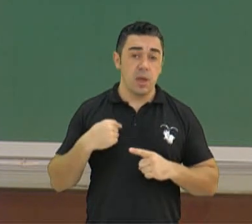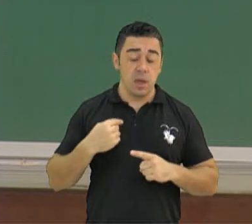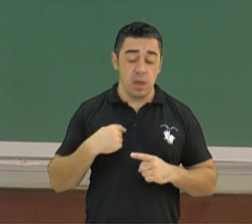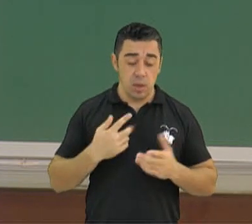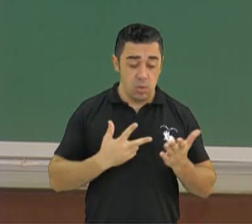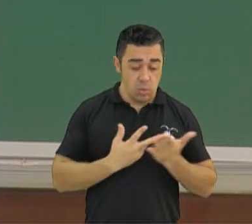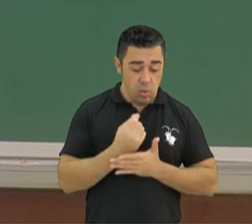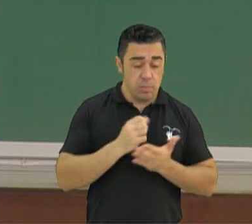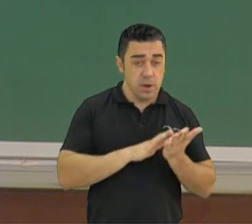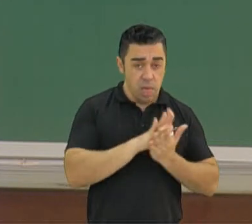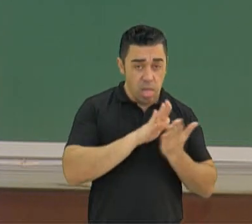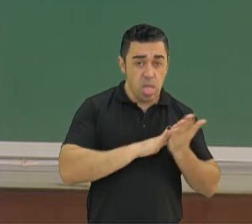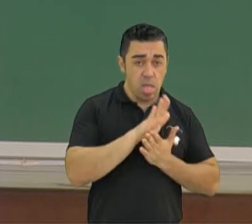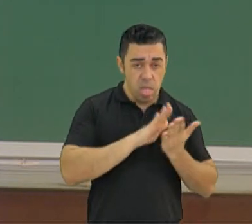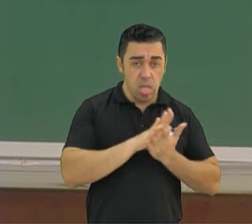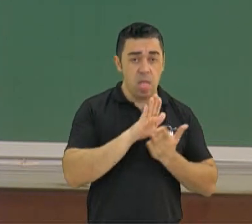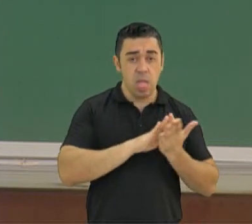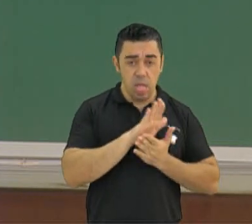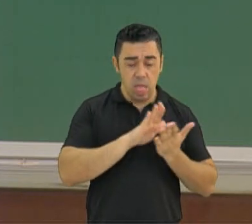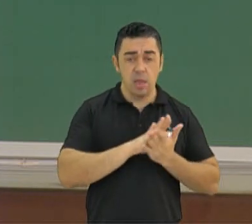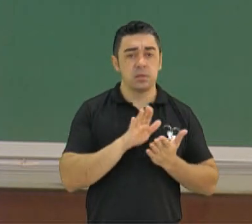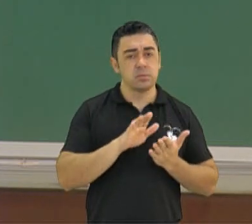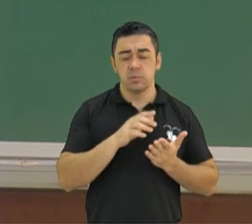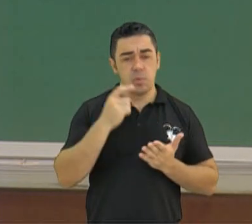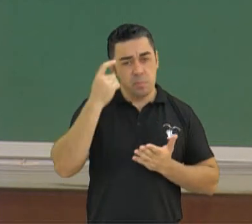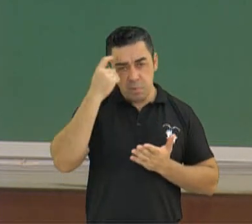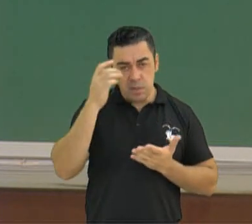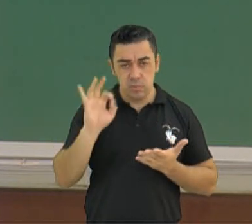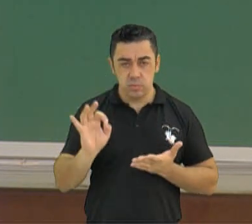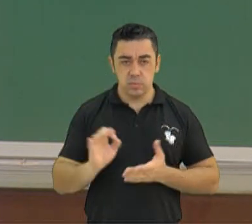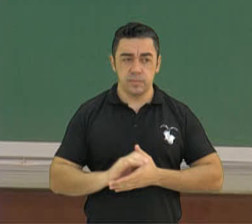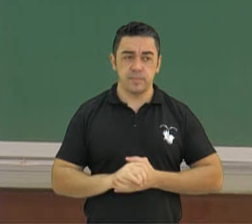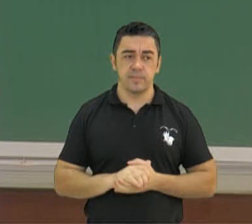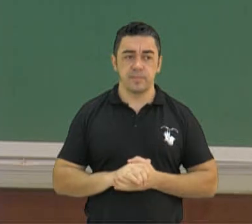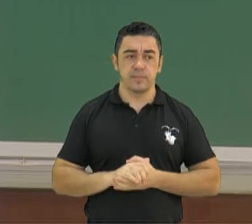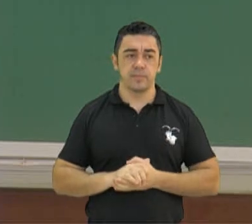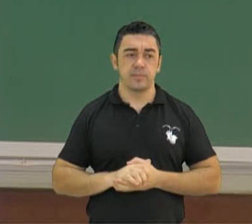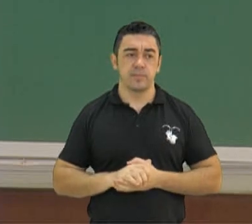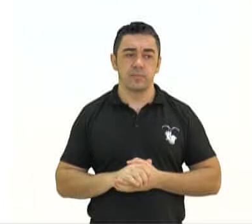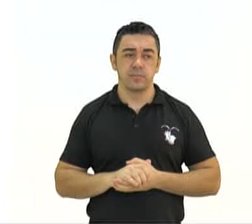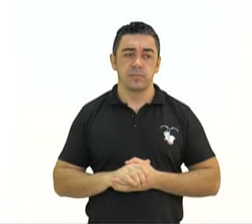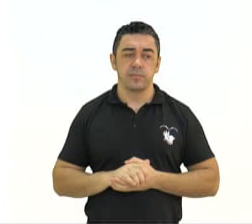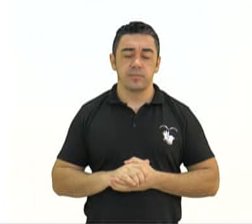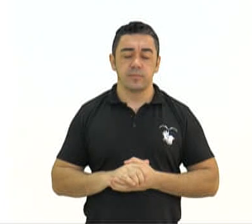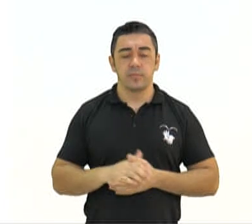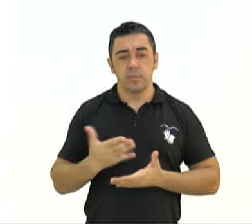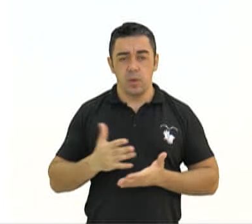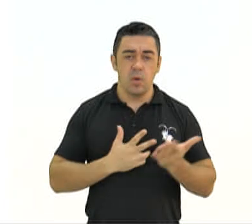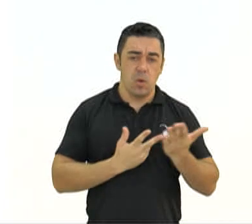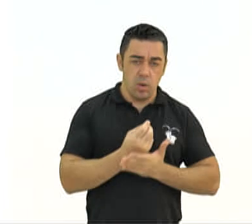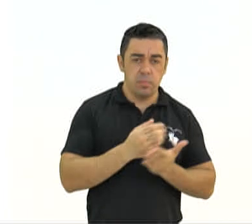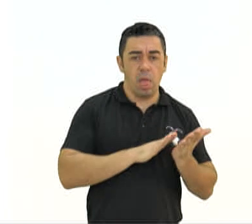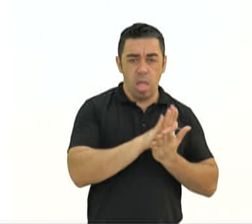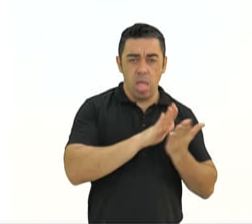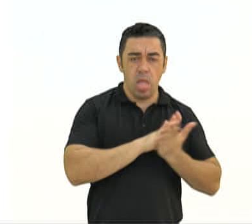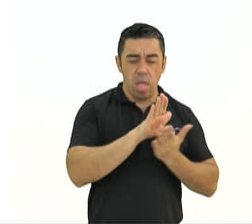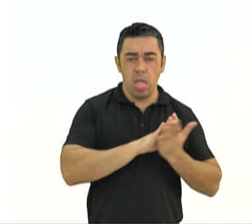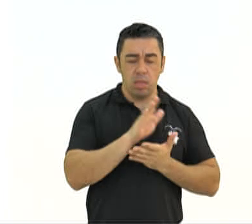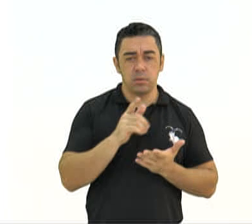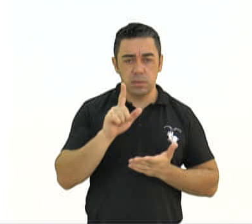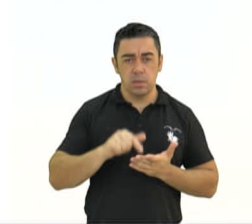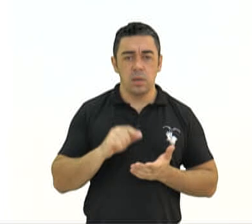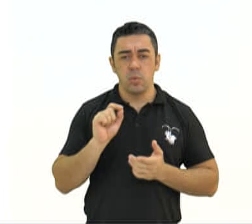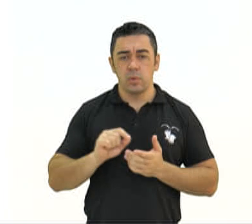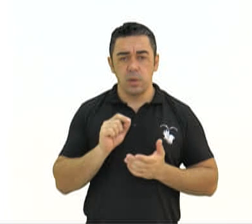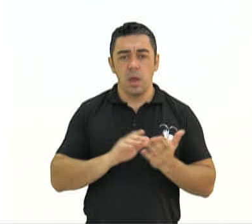consumo desenfreado e refletido. O consumismo, o consumo, deixa de ser então um